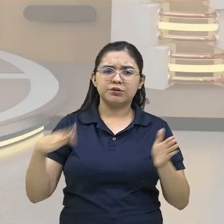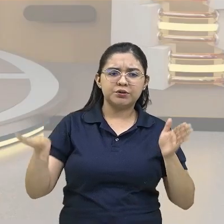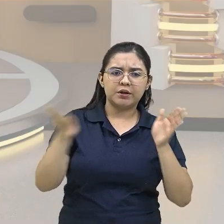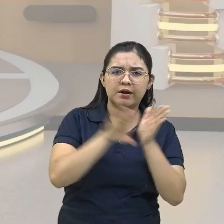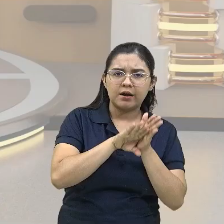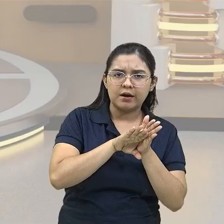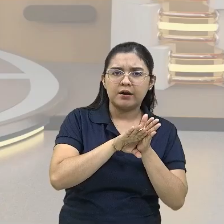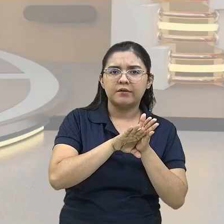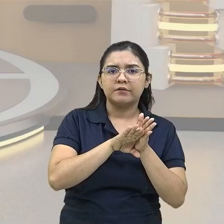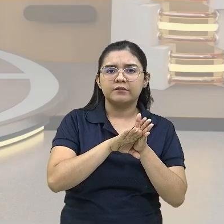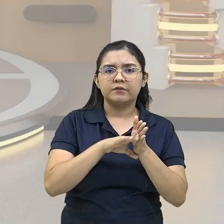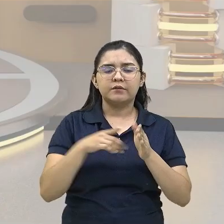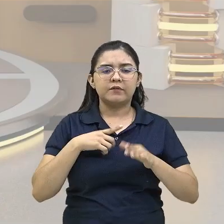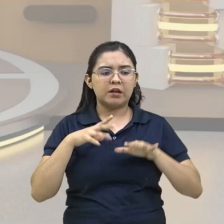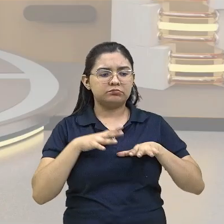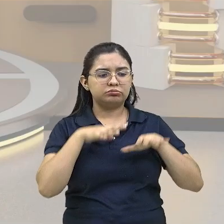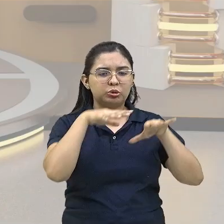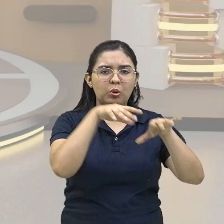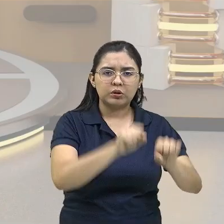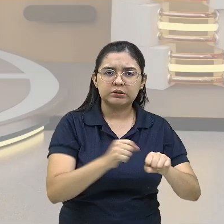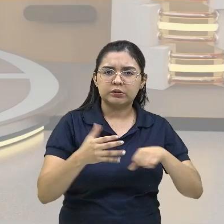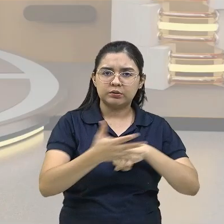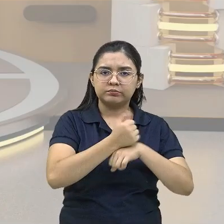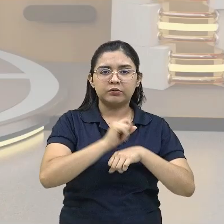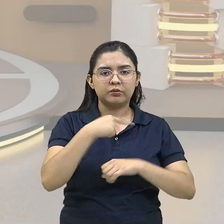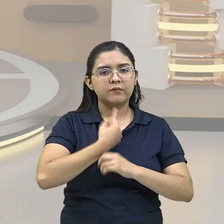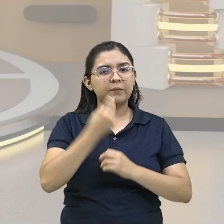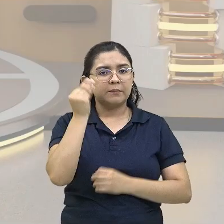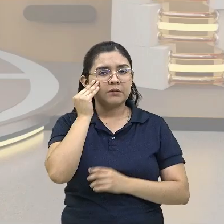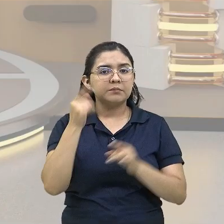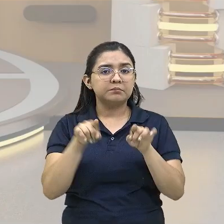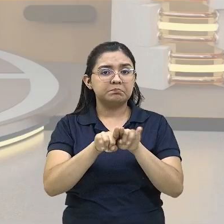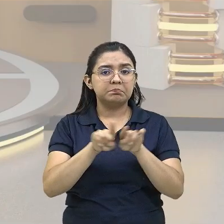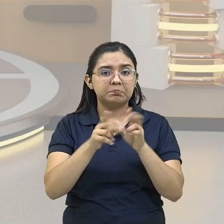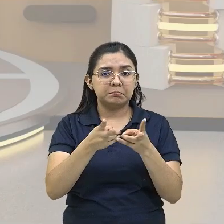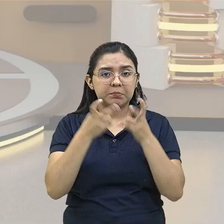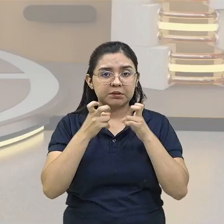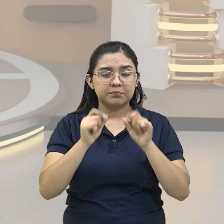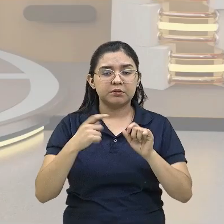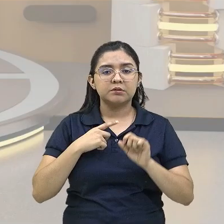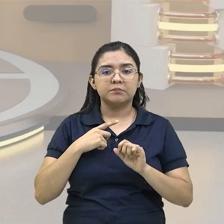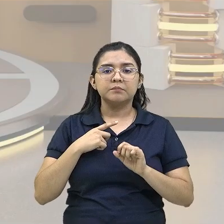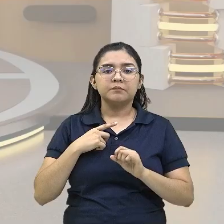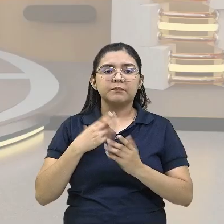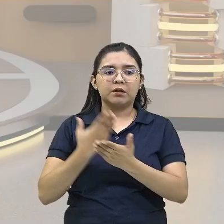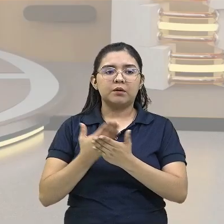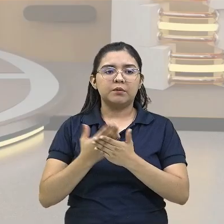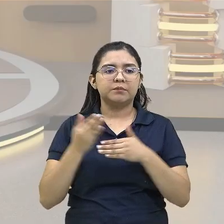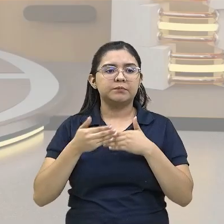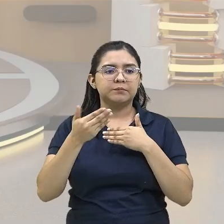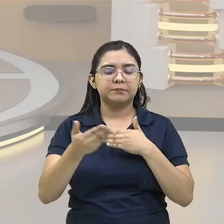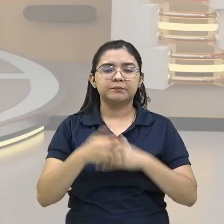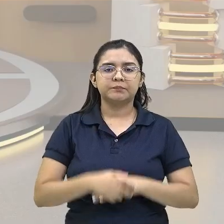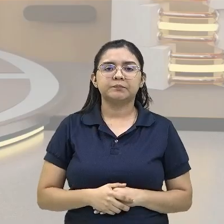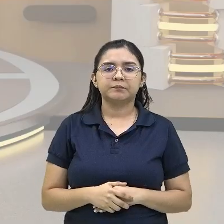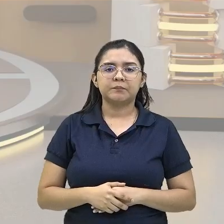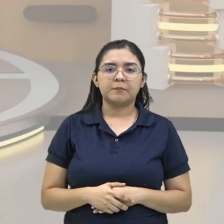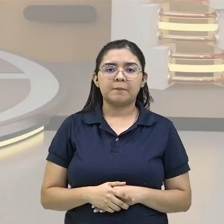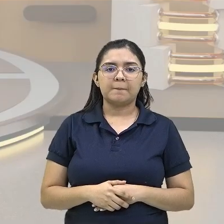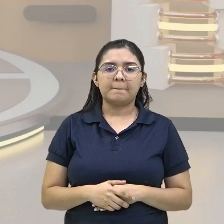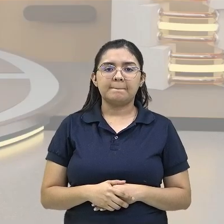chegavam, colonizavam, e aí a gente vai observar isso também ao longo aqui da nossa aula. Exato.